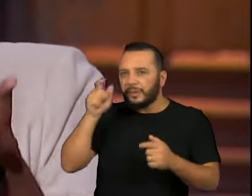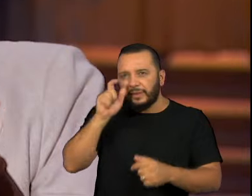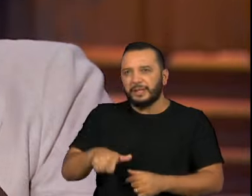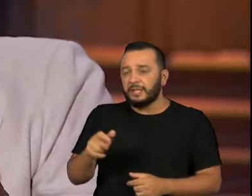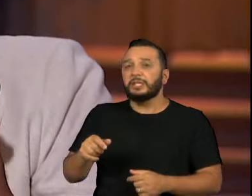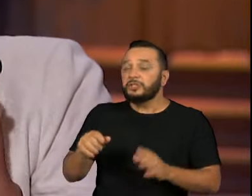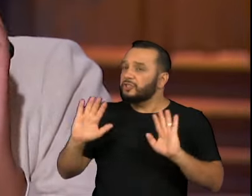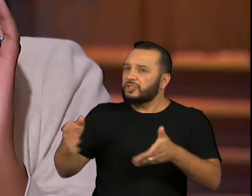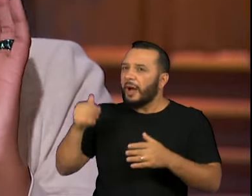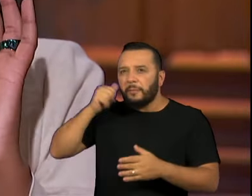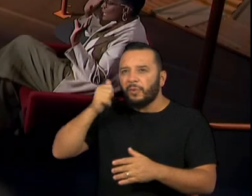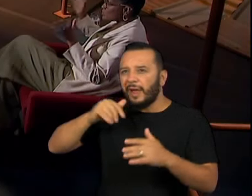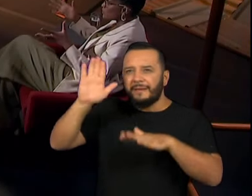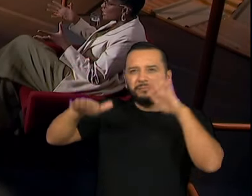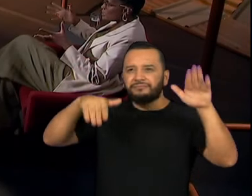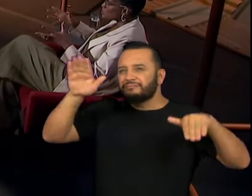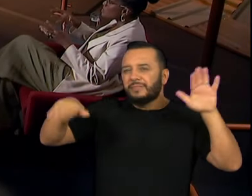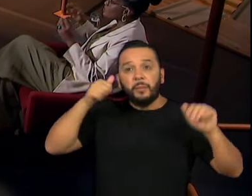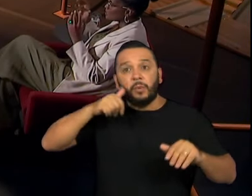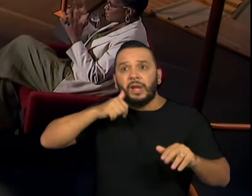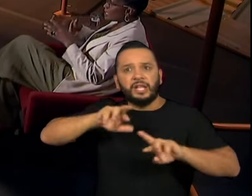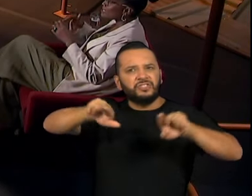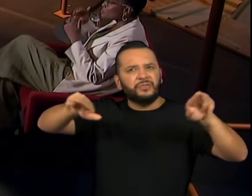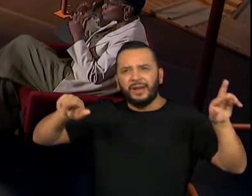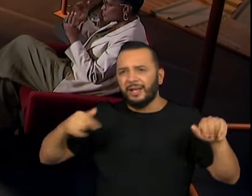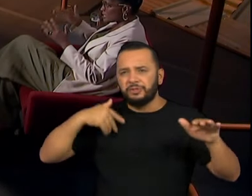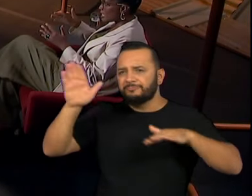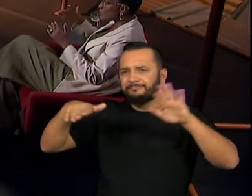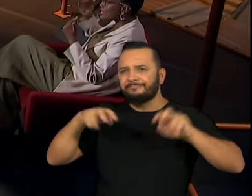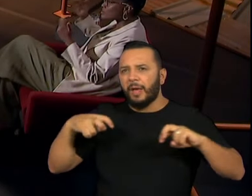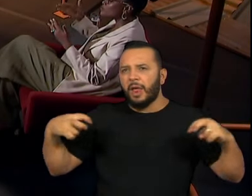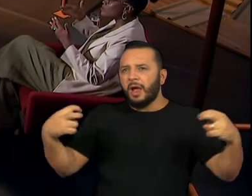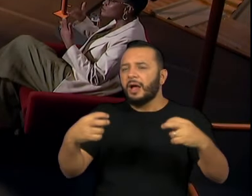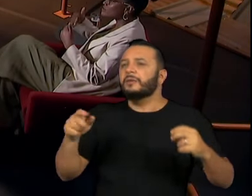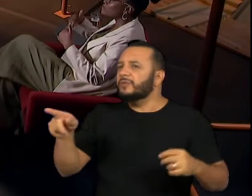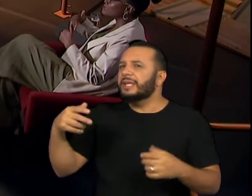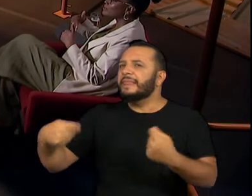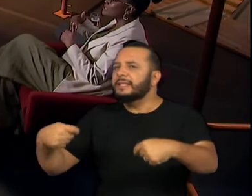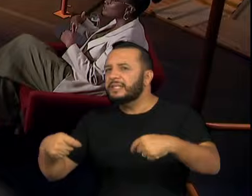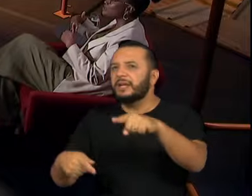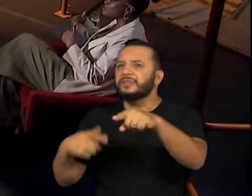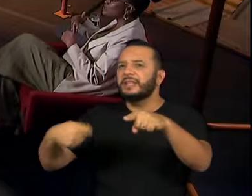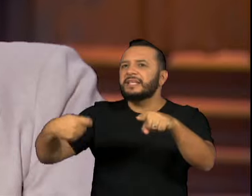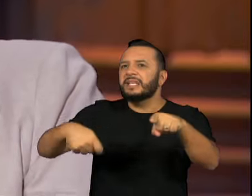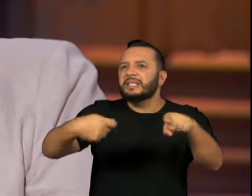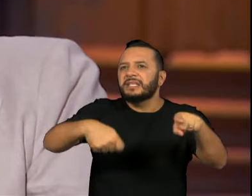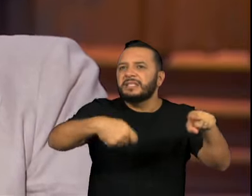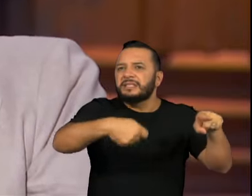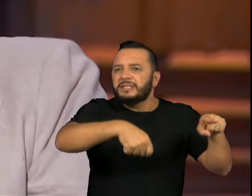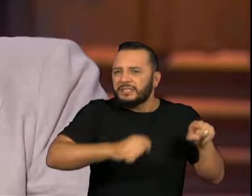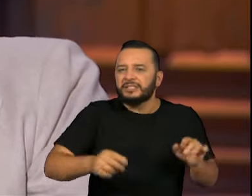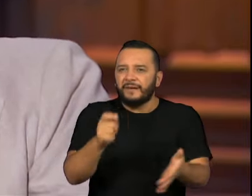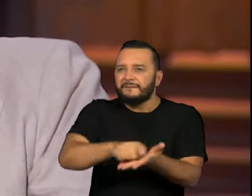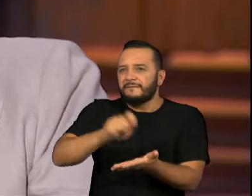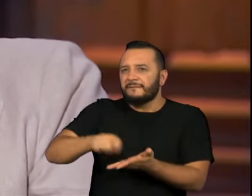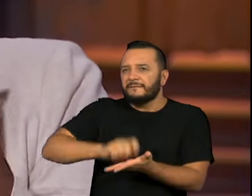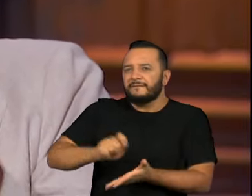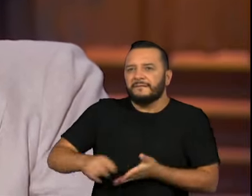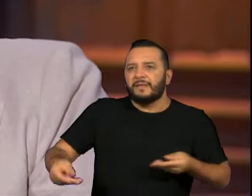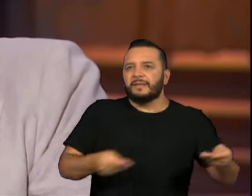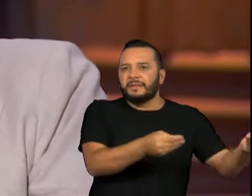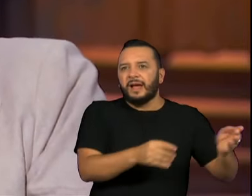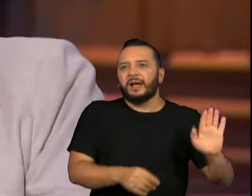de você pegar de mulheres diferentes sentar e a gente conversar quais suas causas que são fundamentais para gente e quais